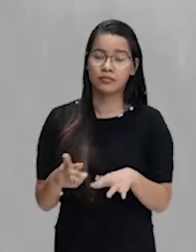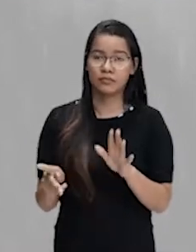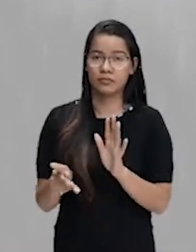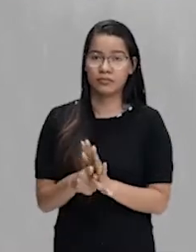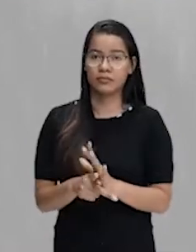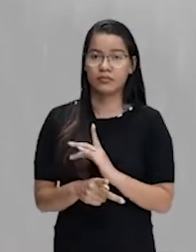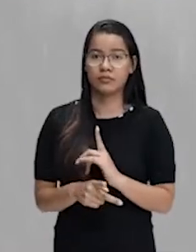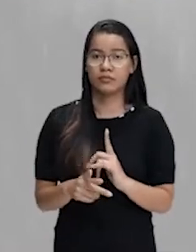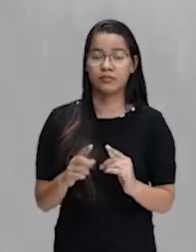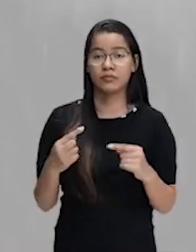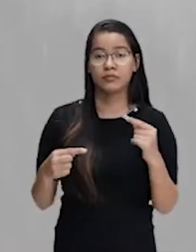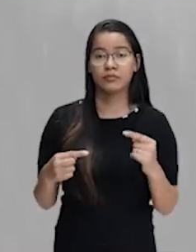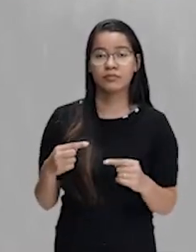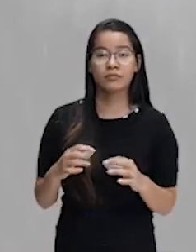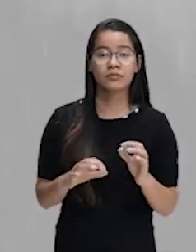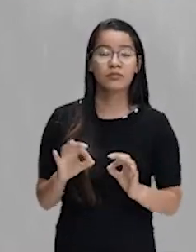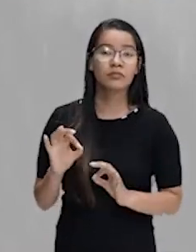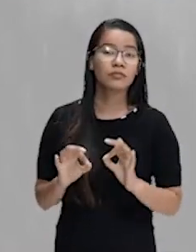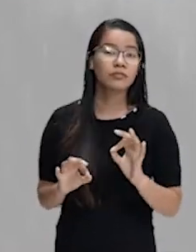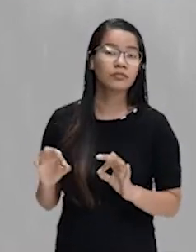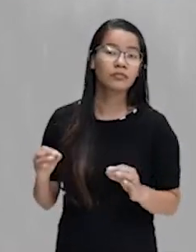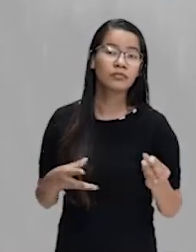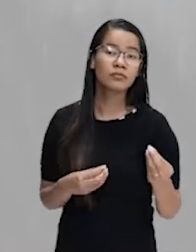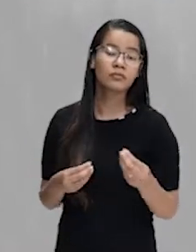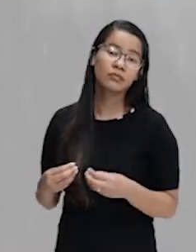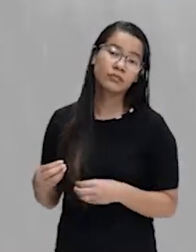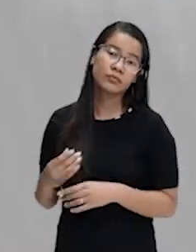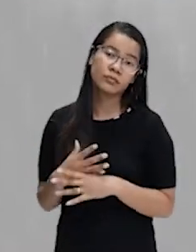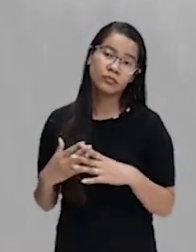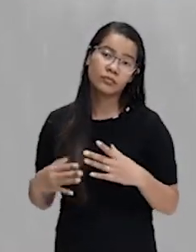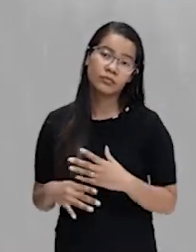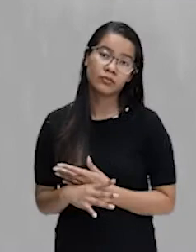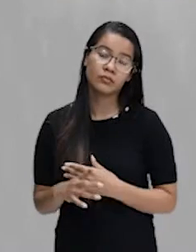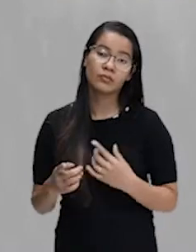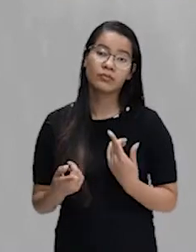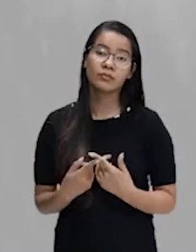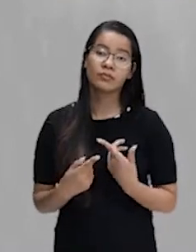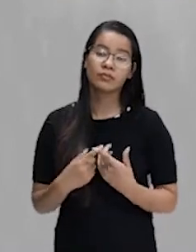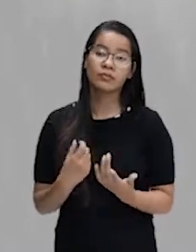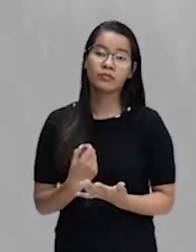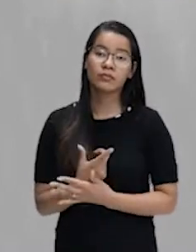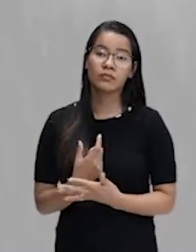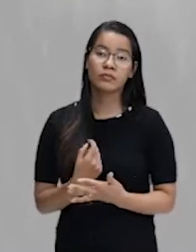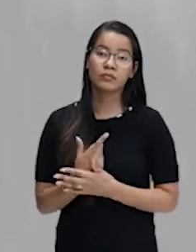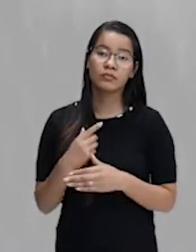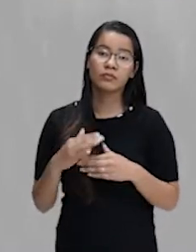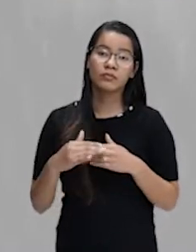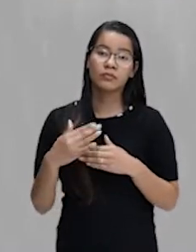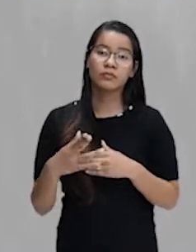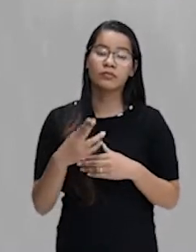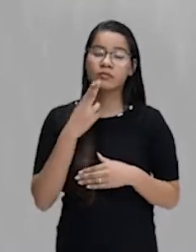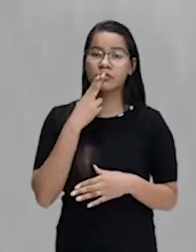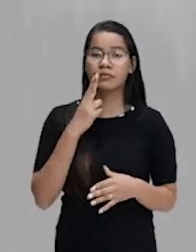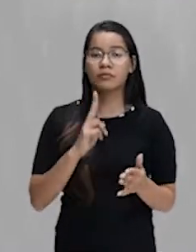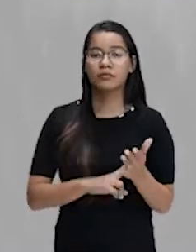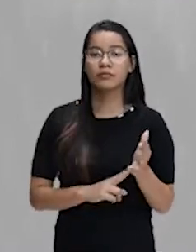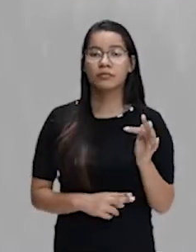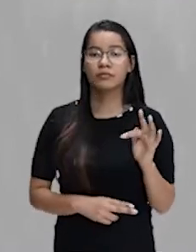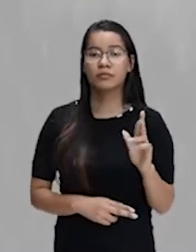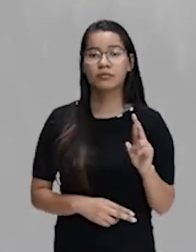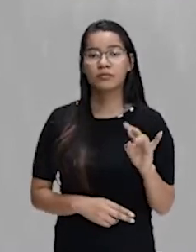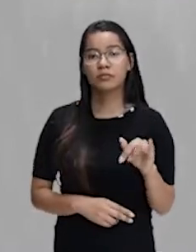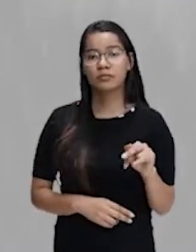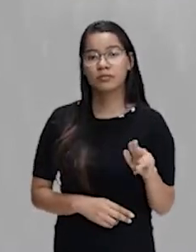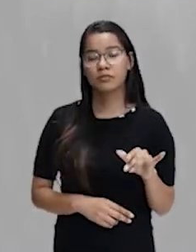controle administrativo em muitas dessas cidades medievais, porque eles compram autonomia através da carta de franquia. Essas